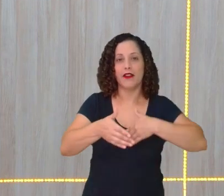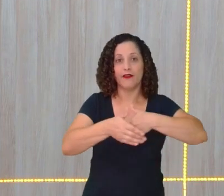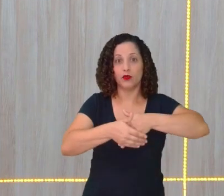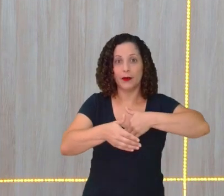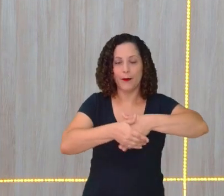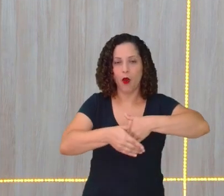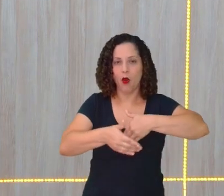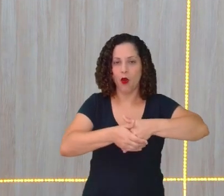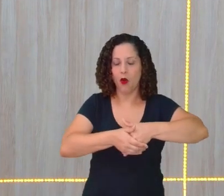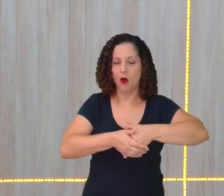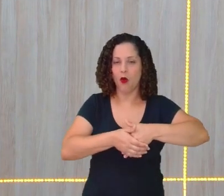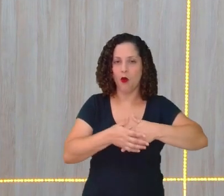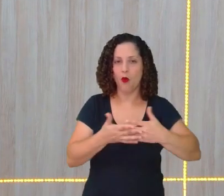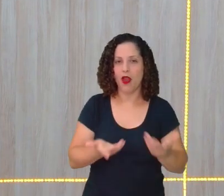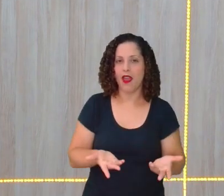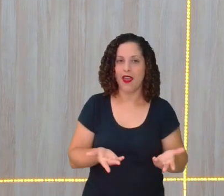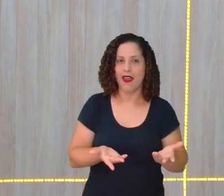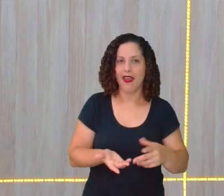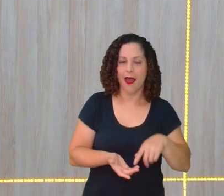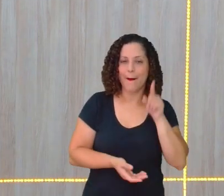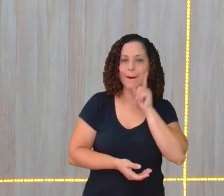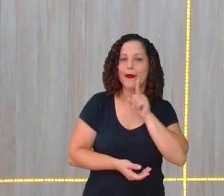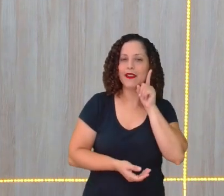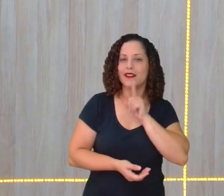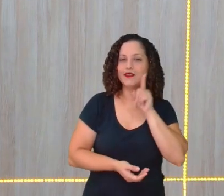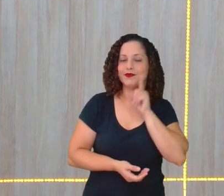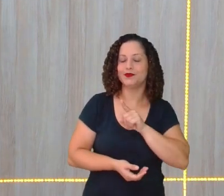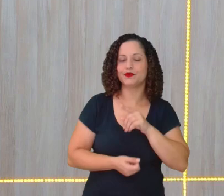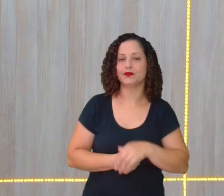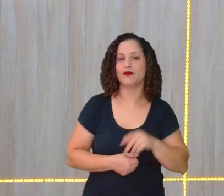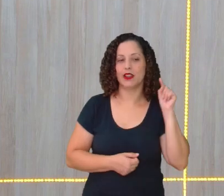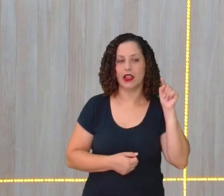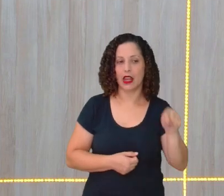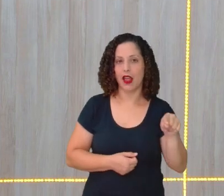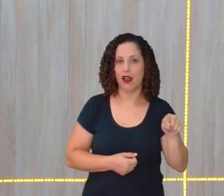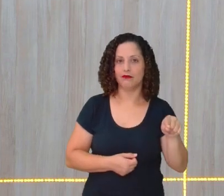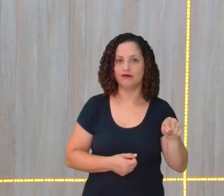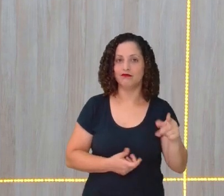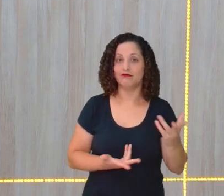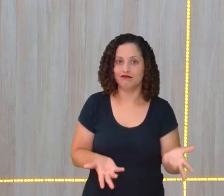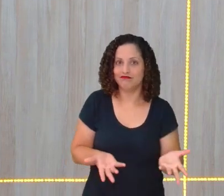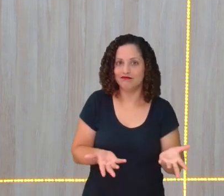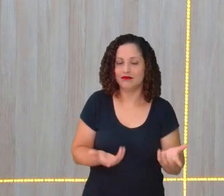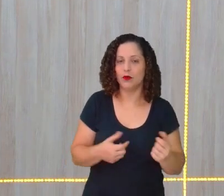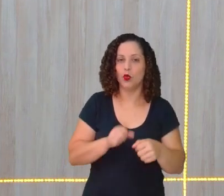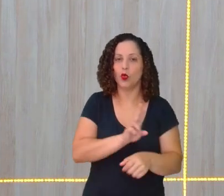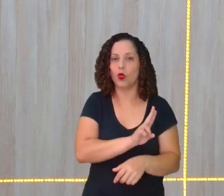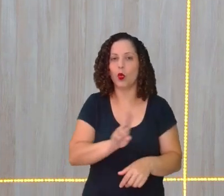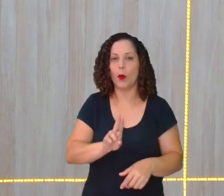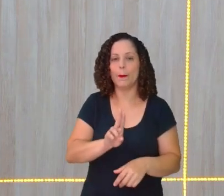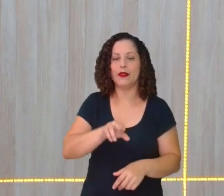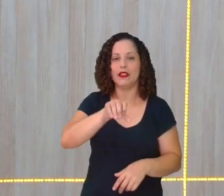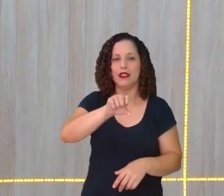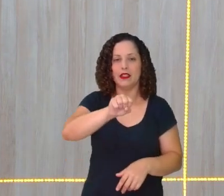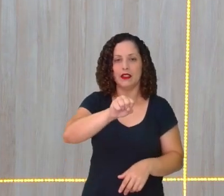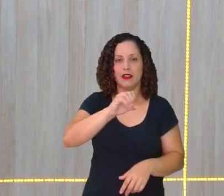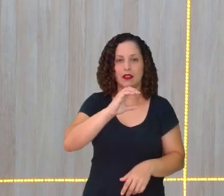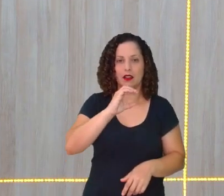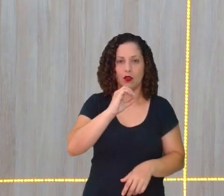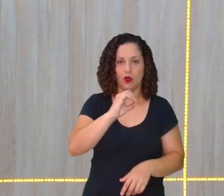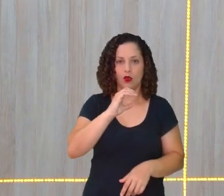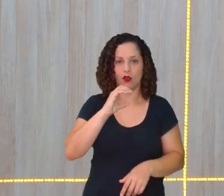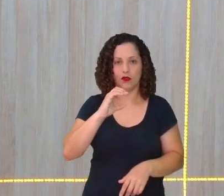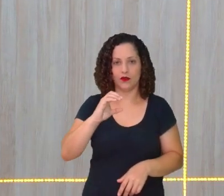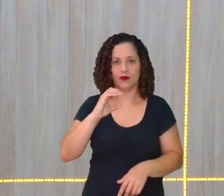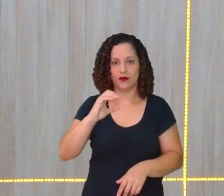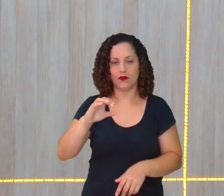americano. Então, nos Estados Unidos, é o único país que chama de soccer. Isso. O nosso futebol